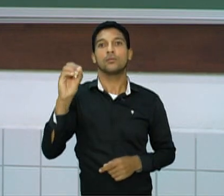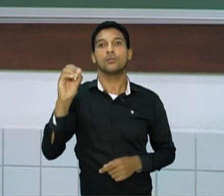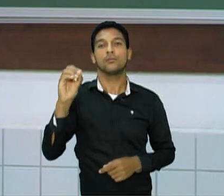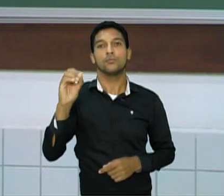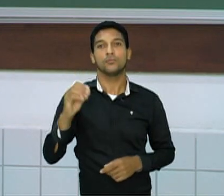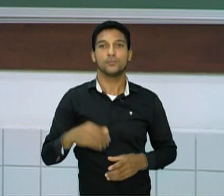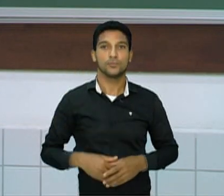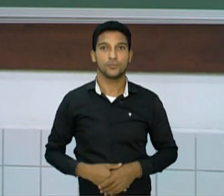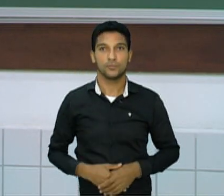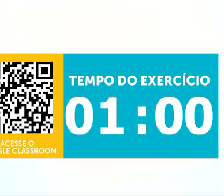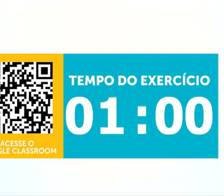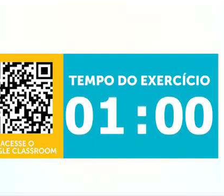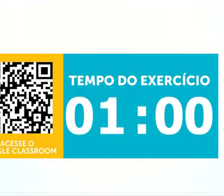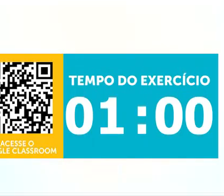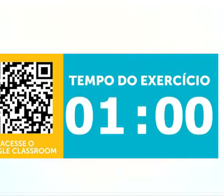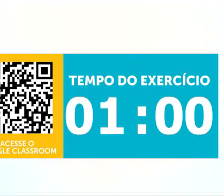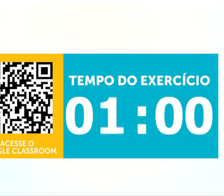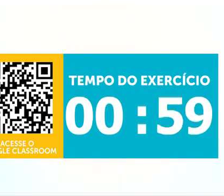e eu já retorno.